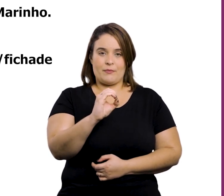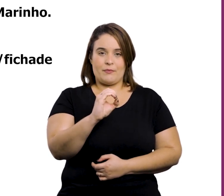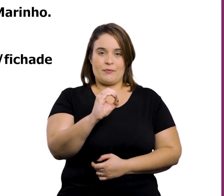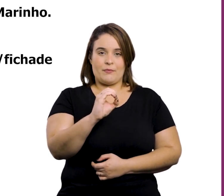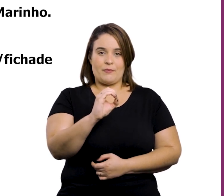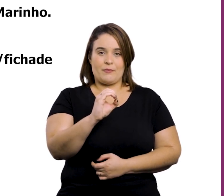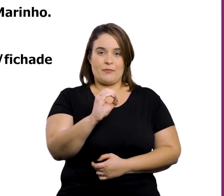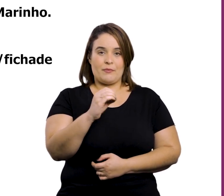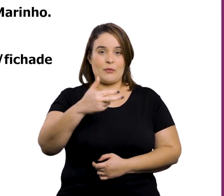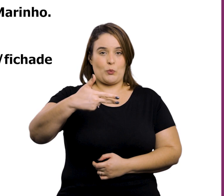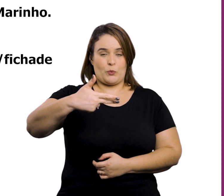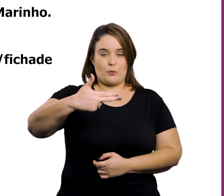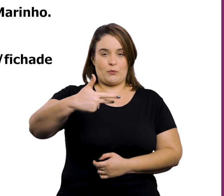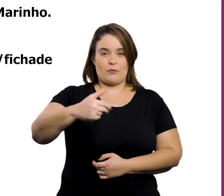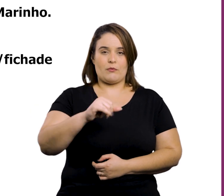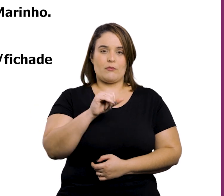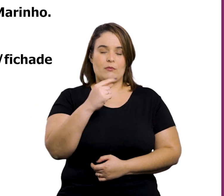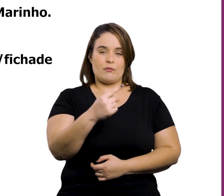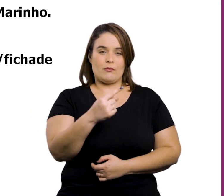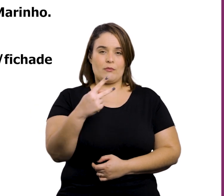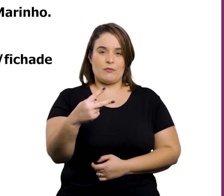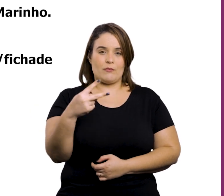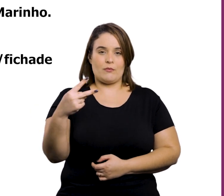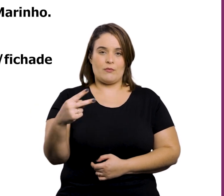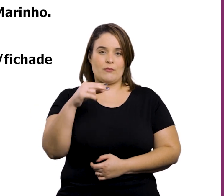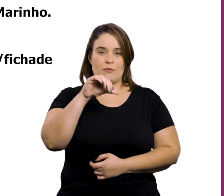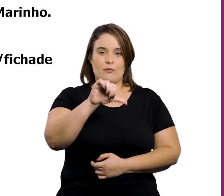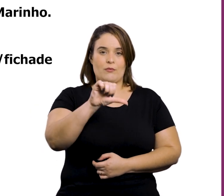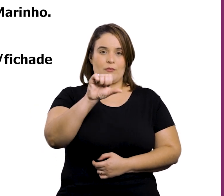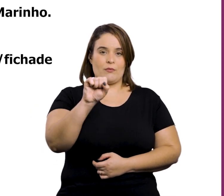ROPOSICAO símbolo de igual